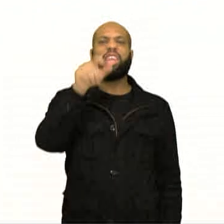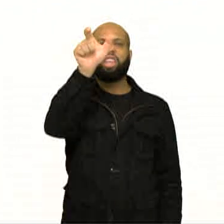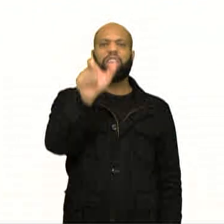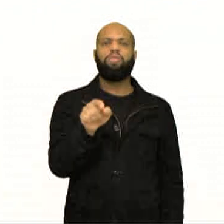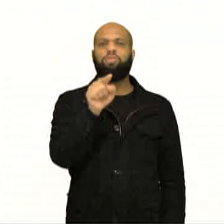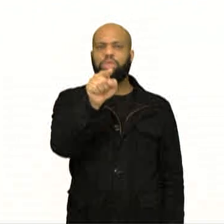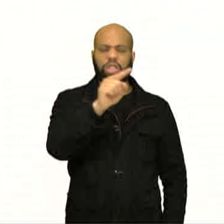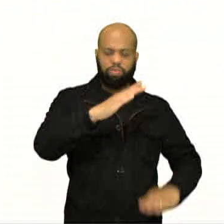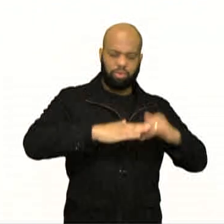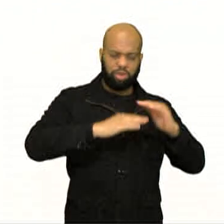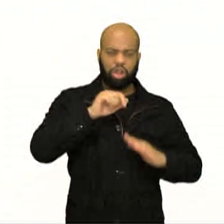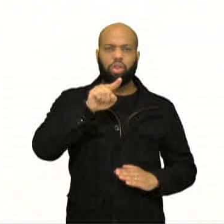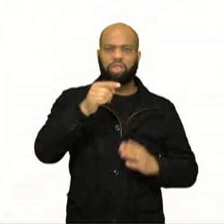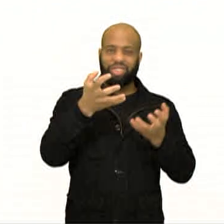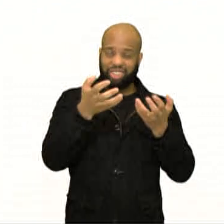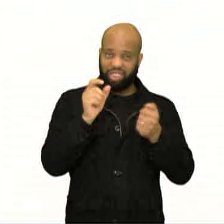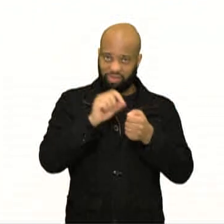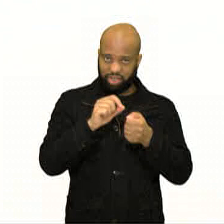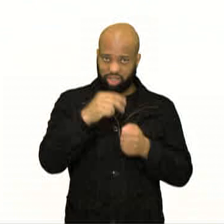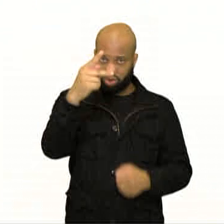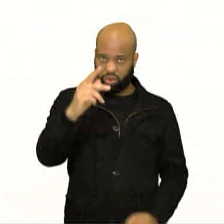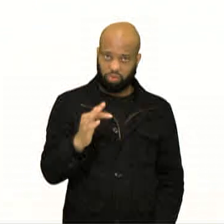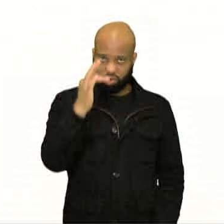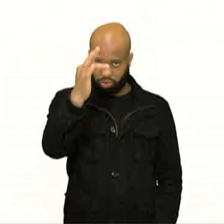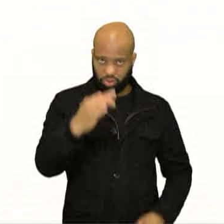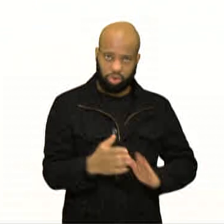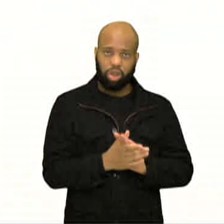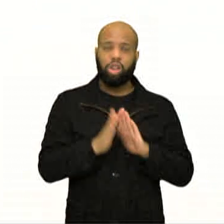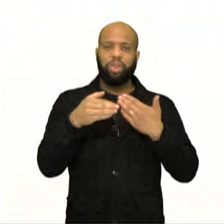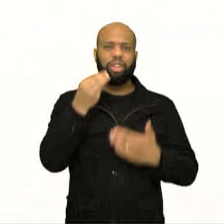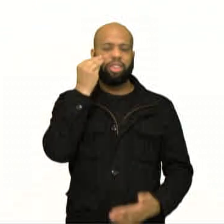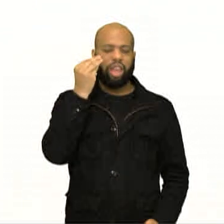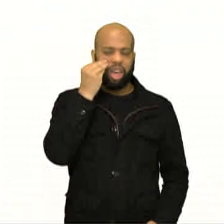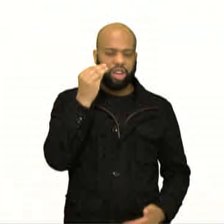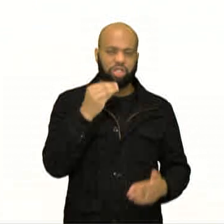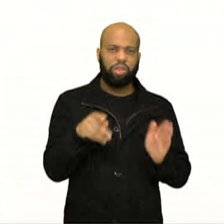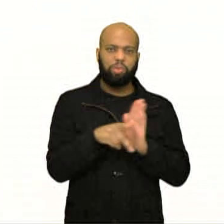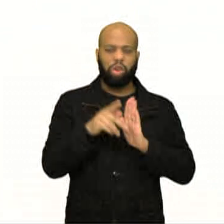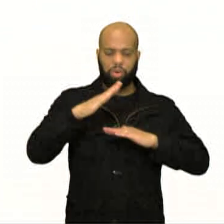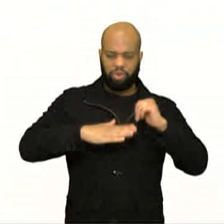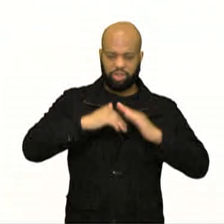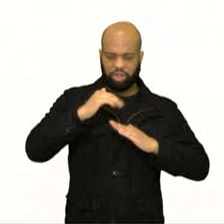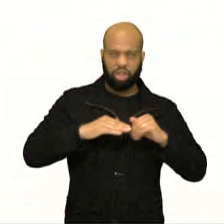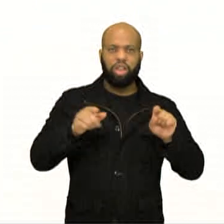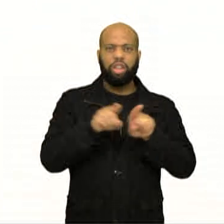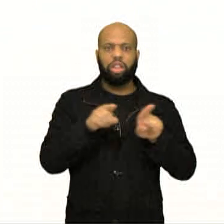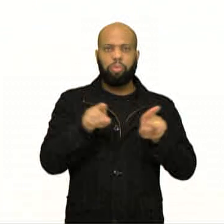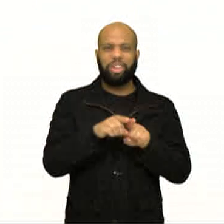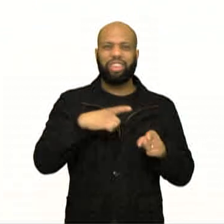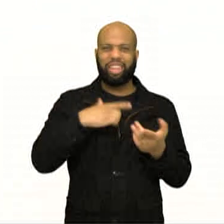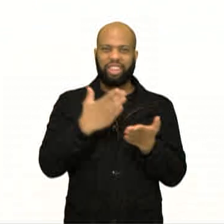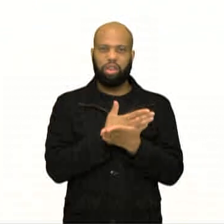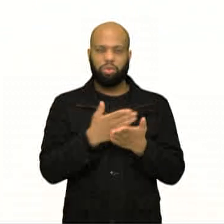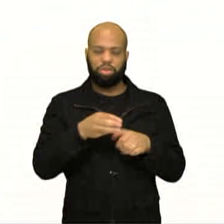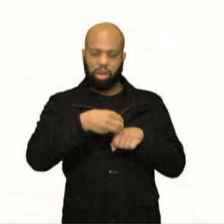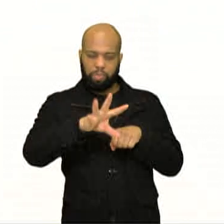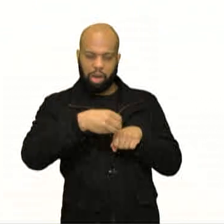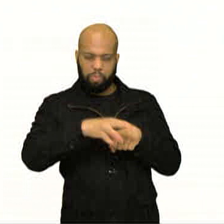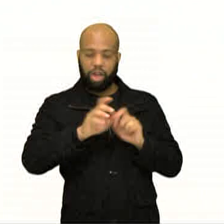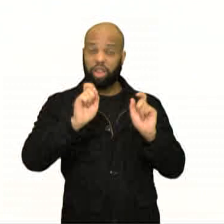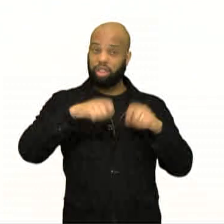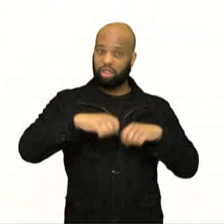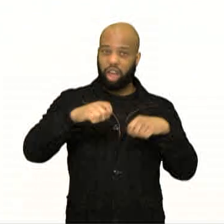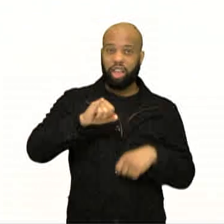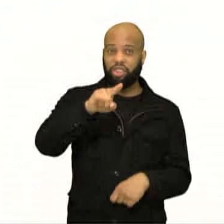que gostaria de fazer no futuro? Os testes de carreira, assim como o coach vocacional, podem orientar quem